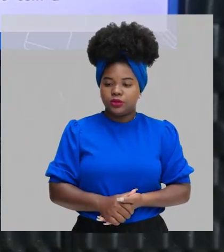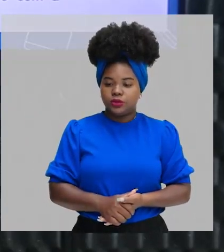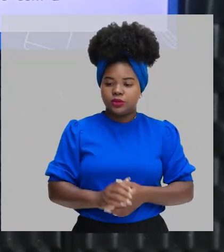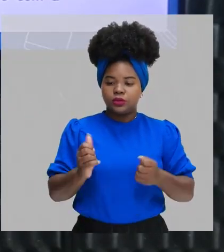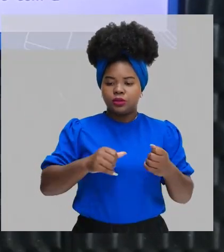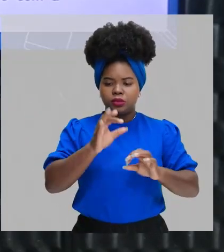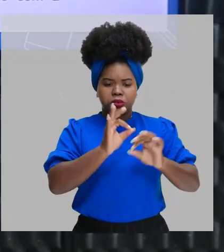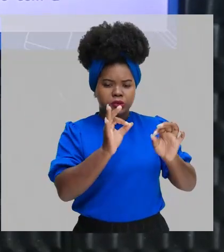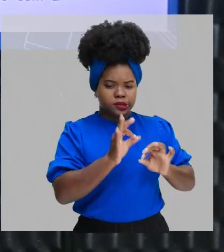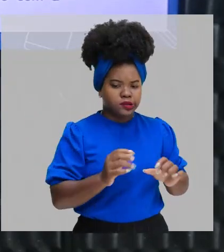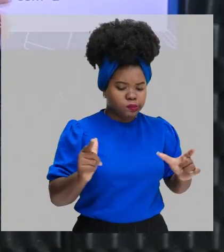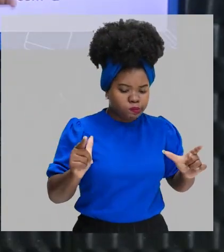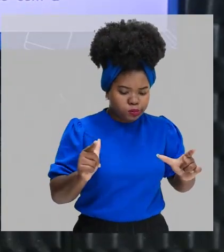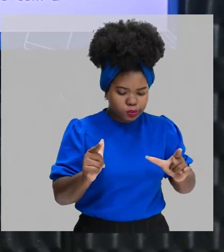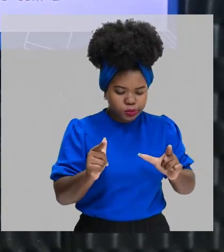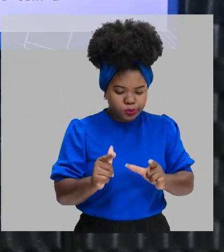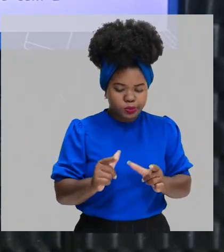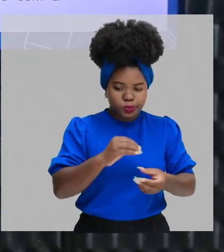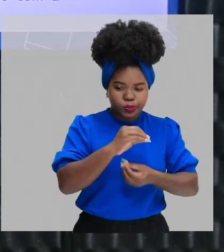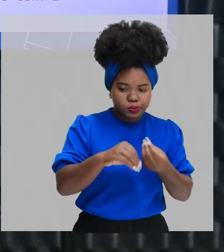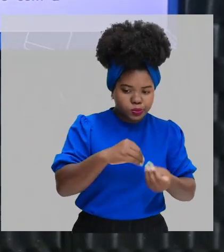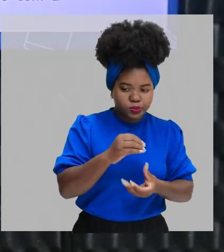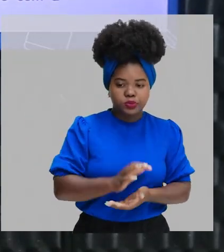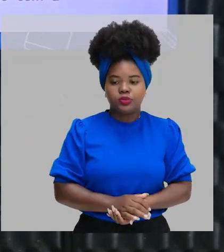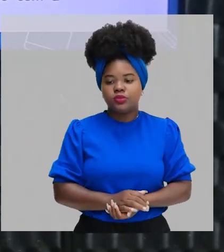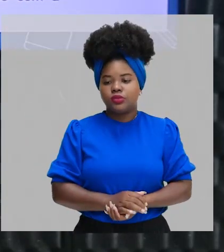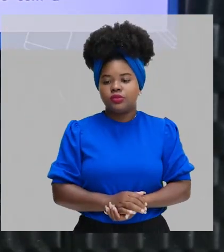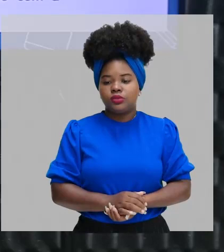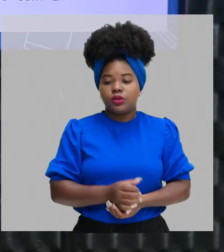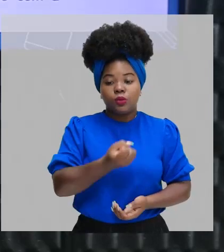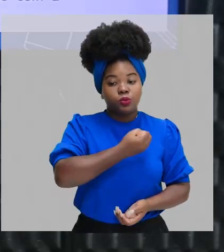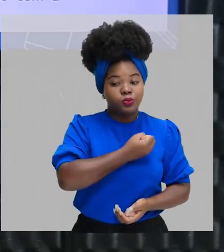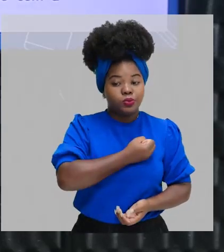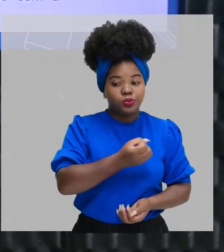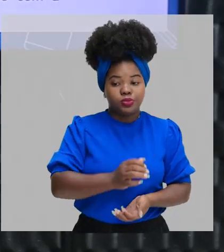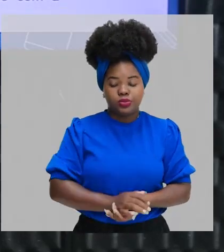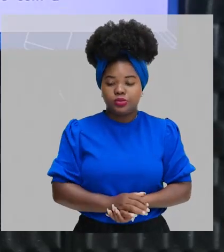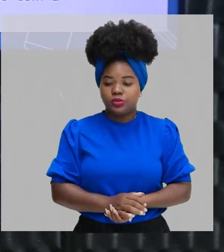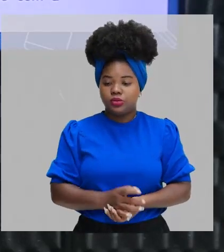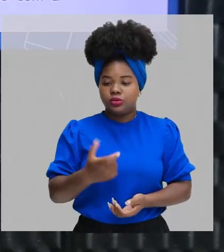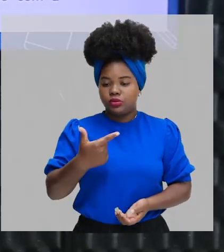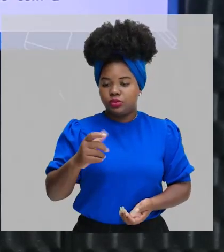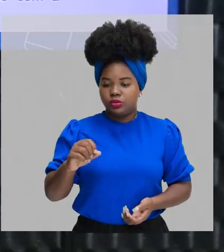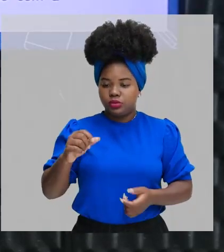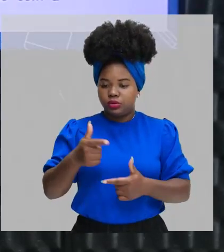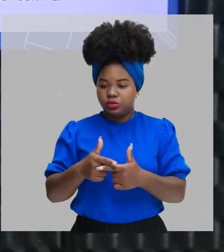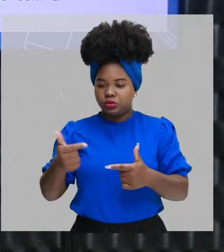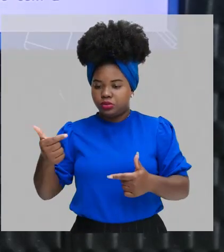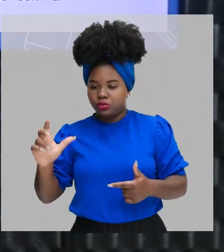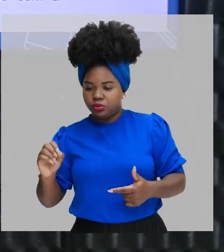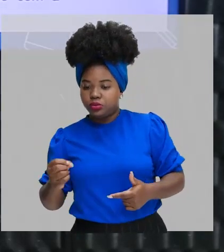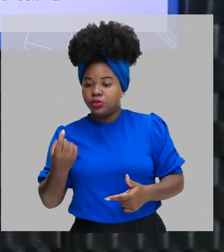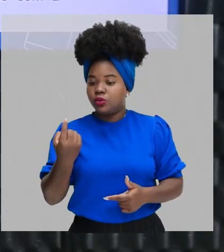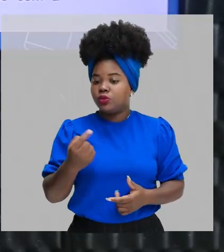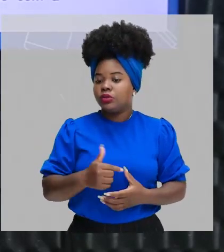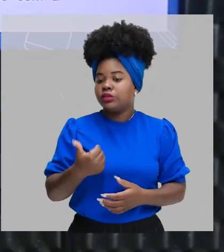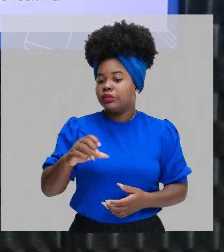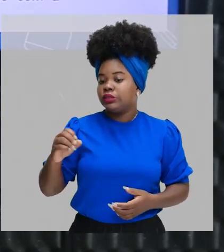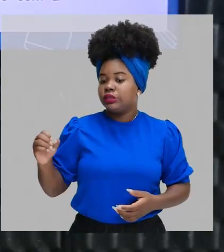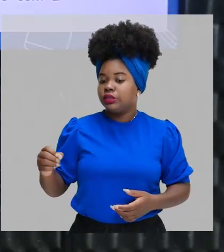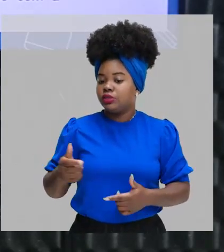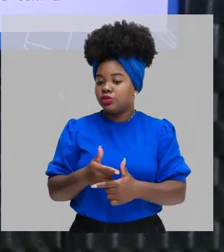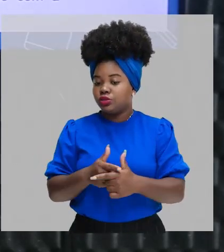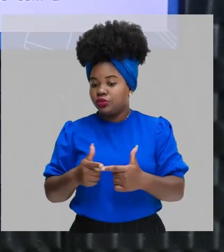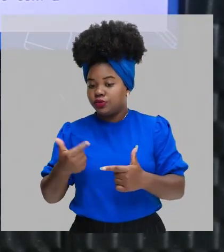simplificar a reação, olha só. A fração. 20 dividido por 20 dá 1, 100 dividido